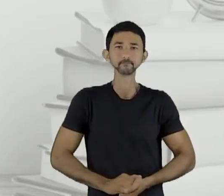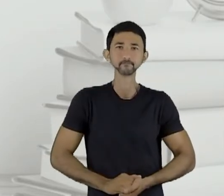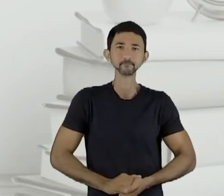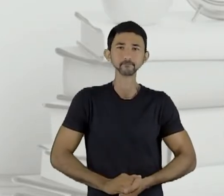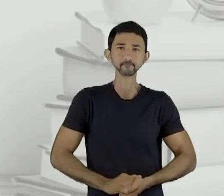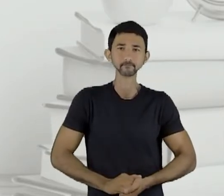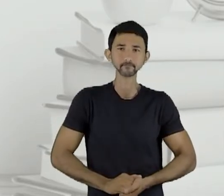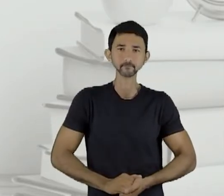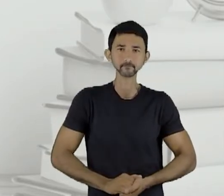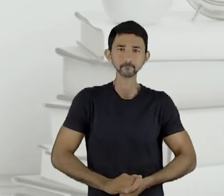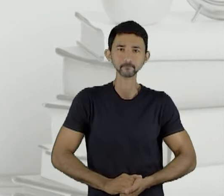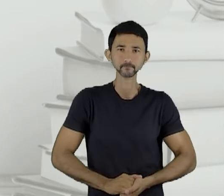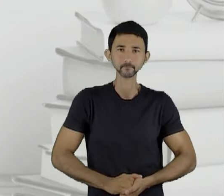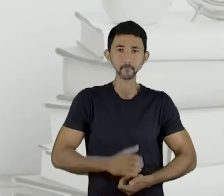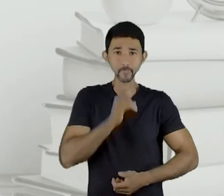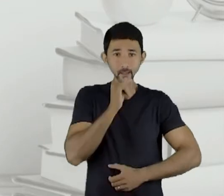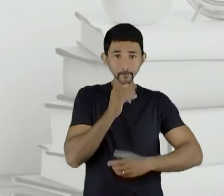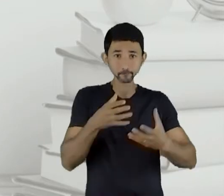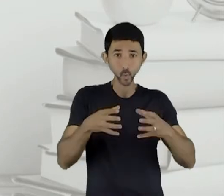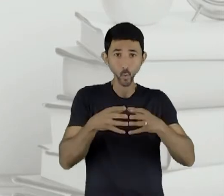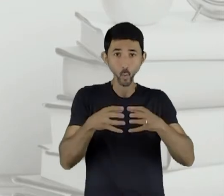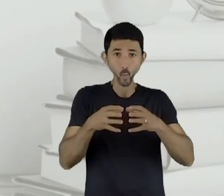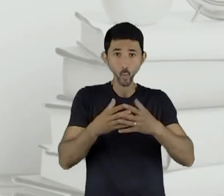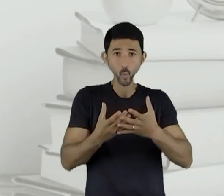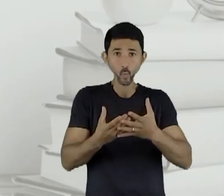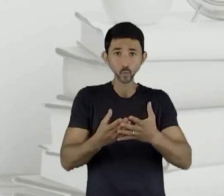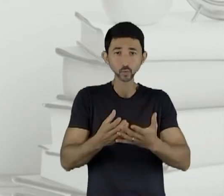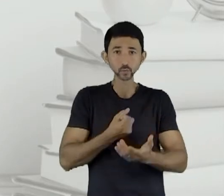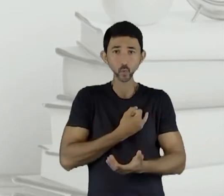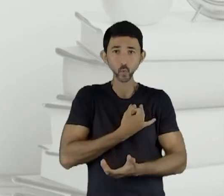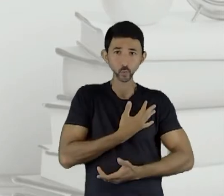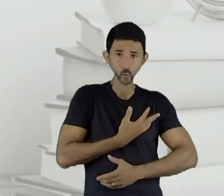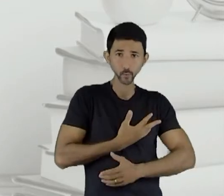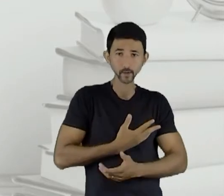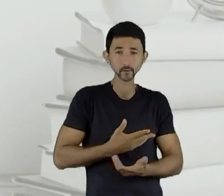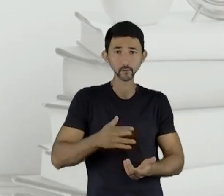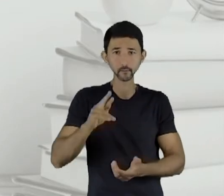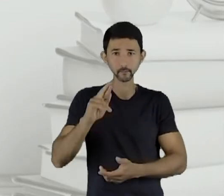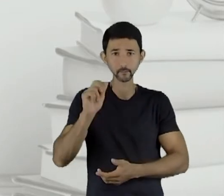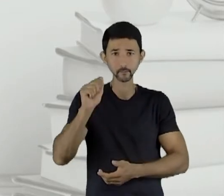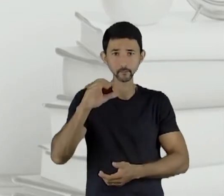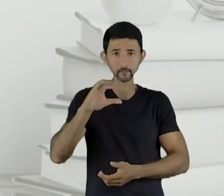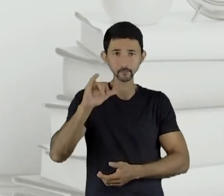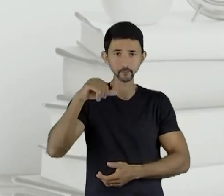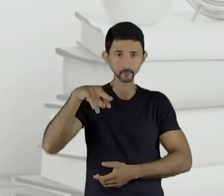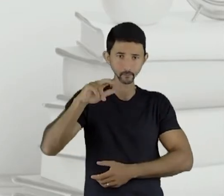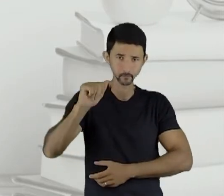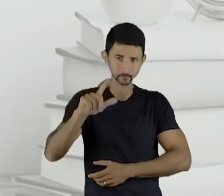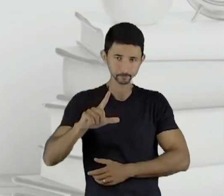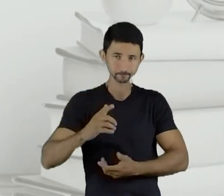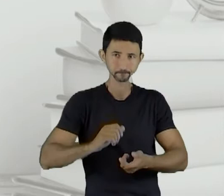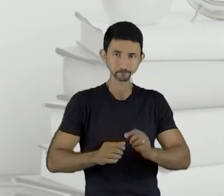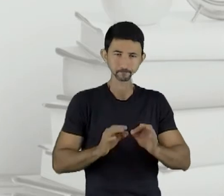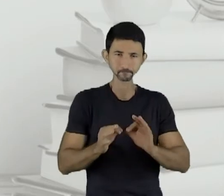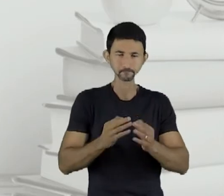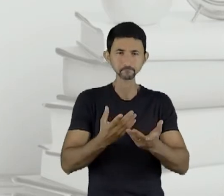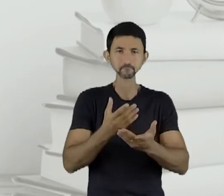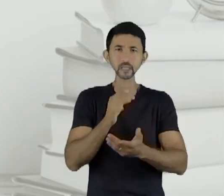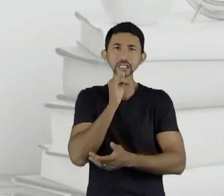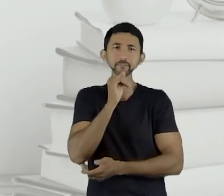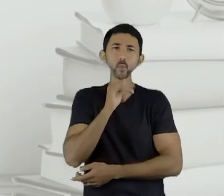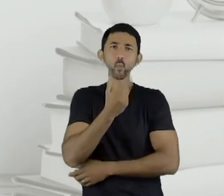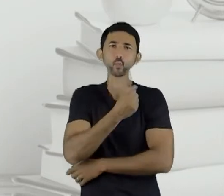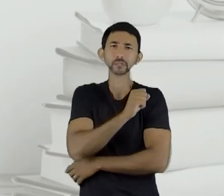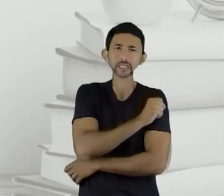Então, vamos começar com o conjunto dos números racionais. Então, no oitavo ano, às vezes até